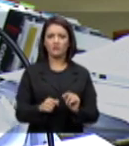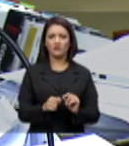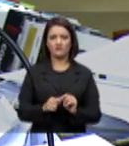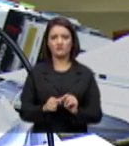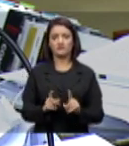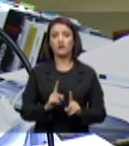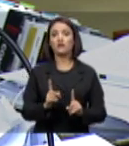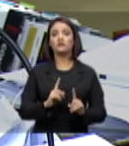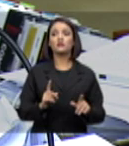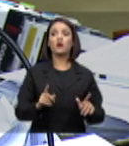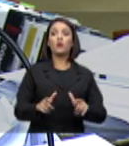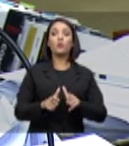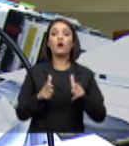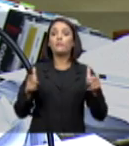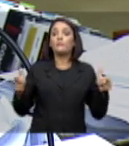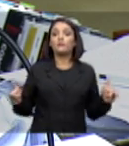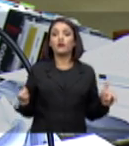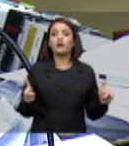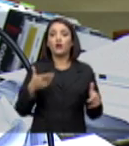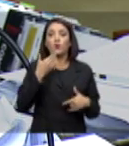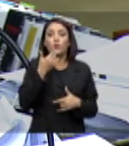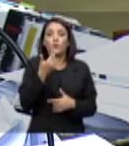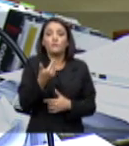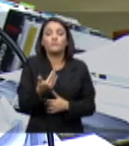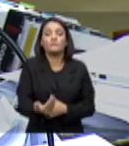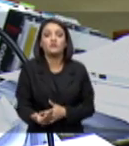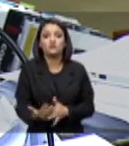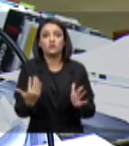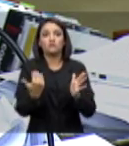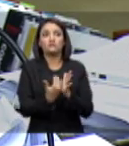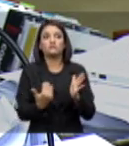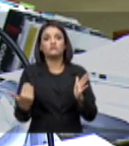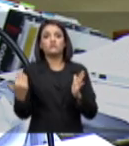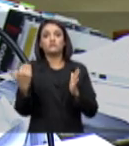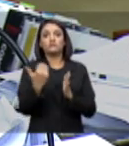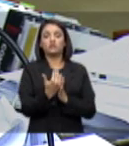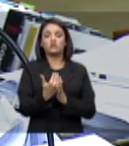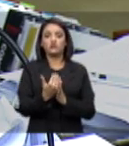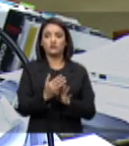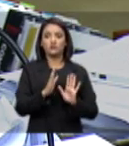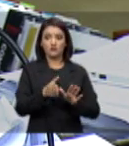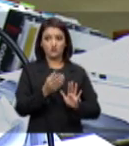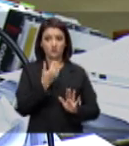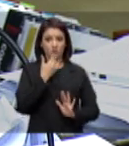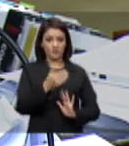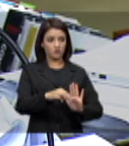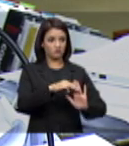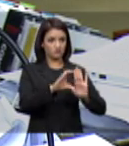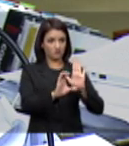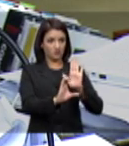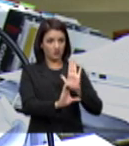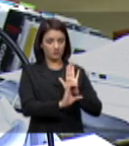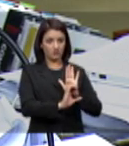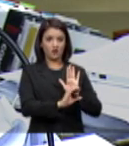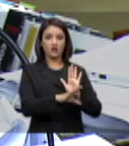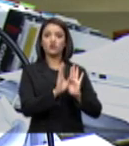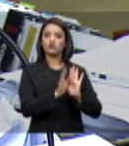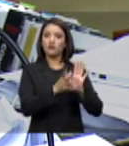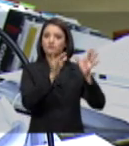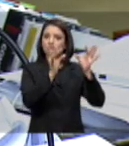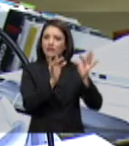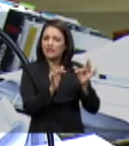ampliação do pedido e aqui seria uma ampliação do pedido cautelar já